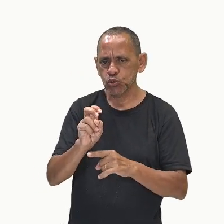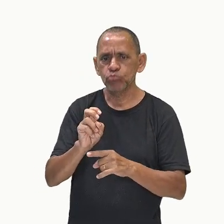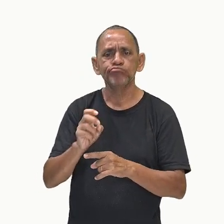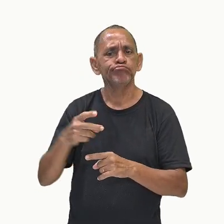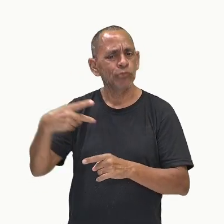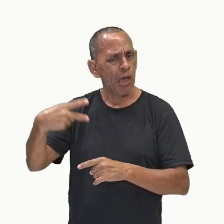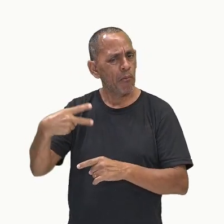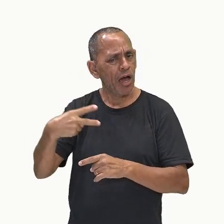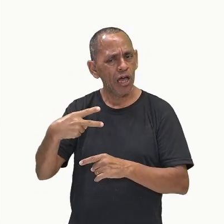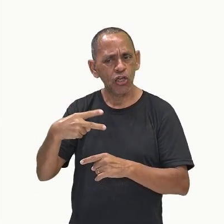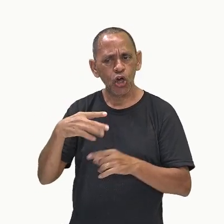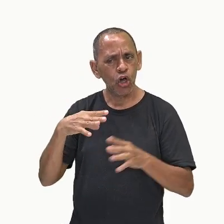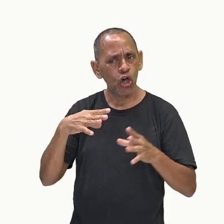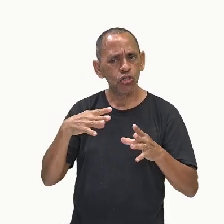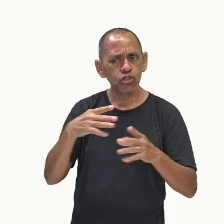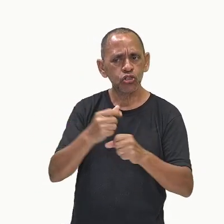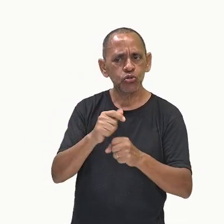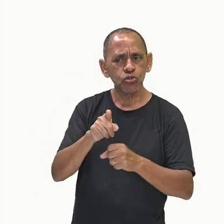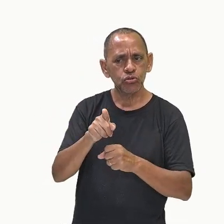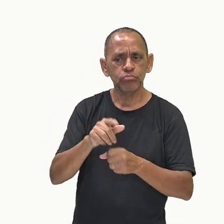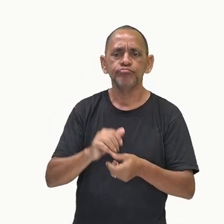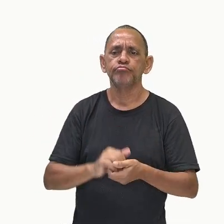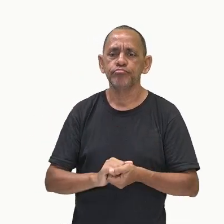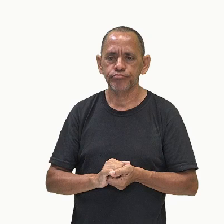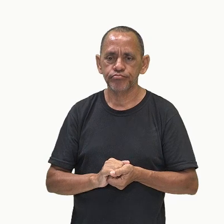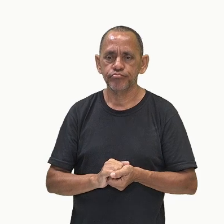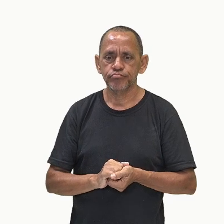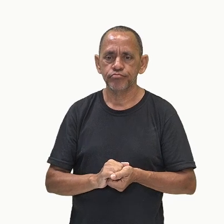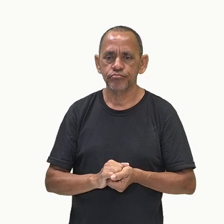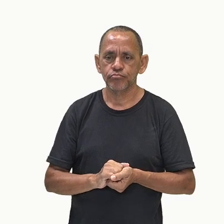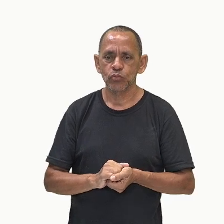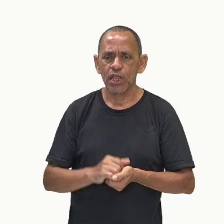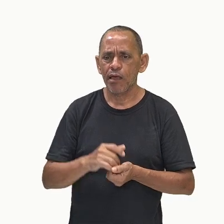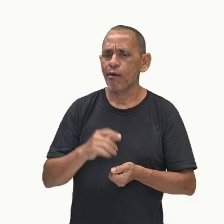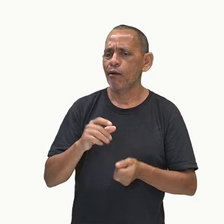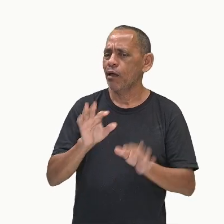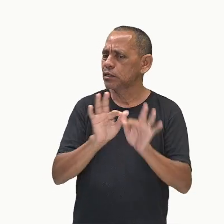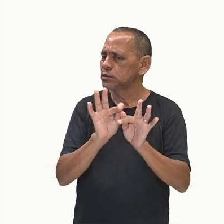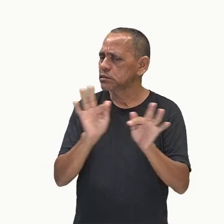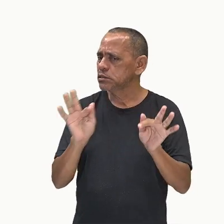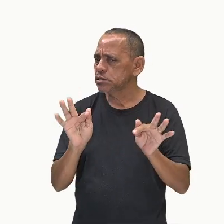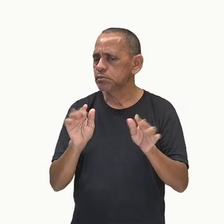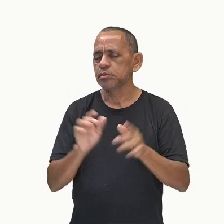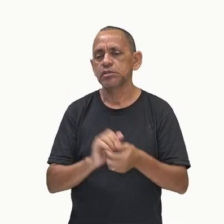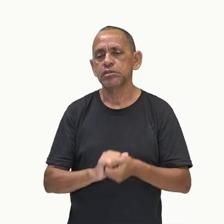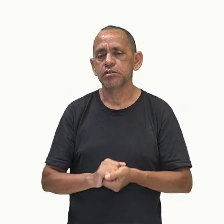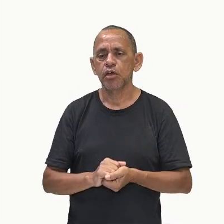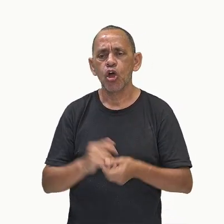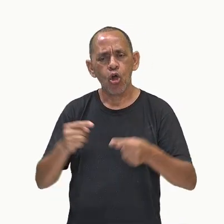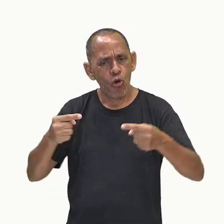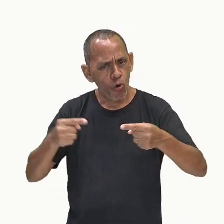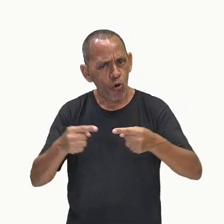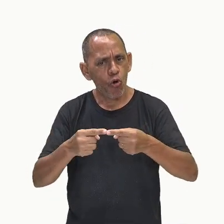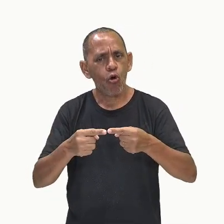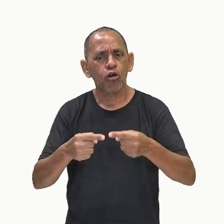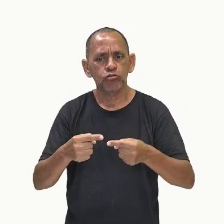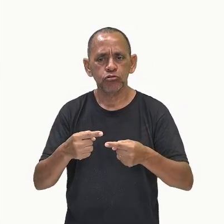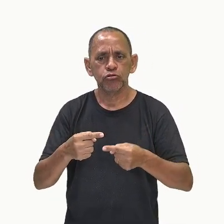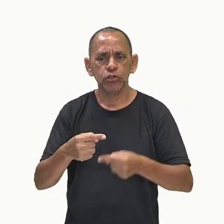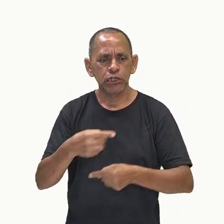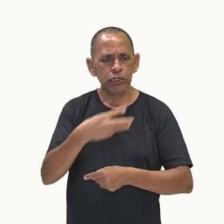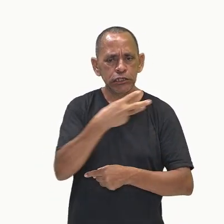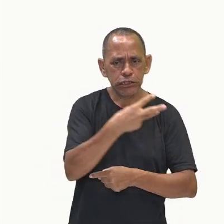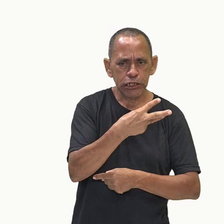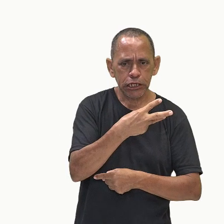comparar o raiz quadrada de 45? Pessoal, é muito simples. Vocês concordam comigo que 3 é a mesma coisa que